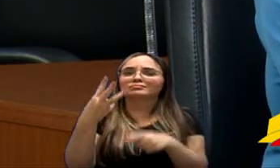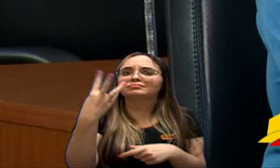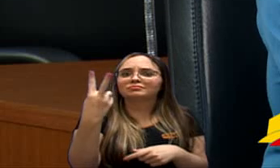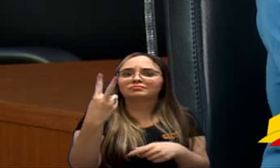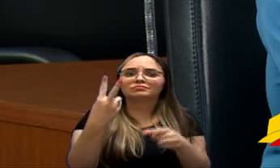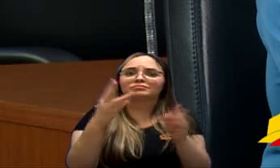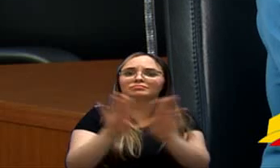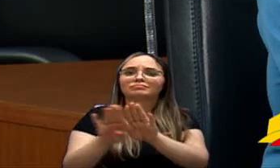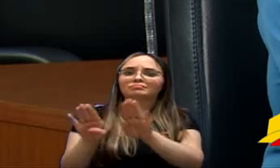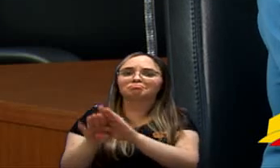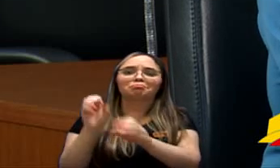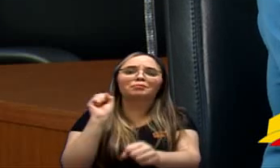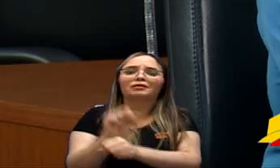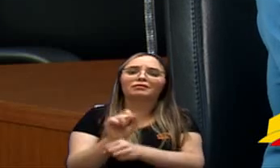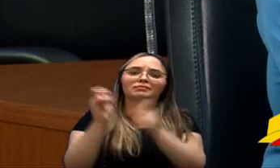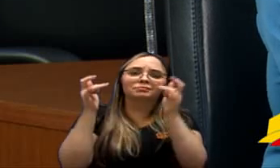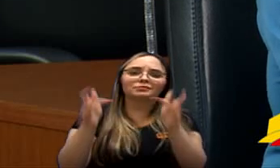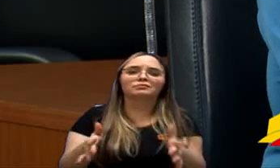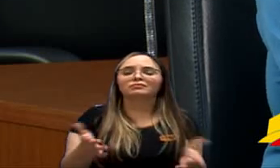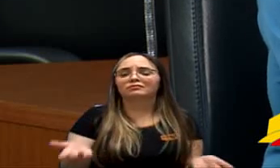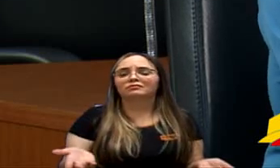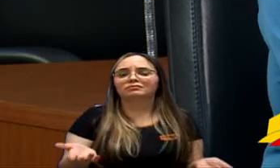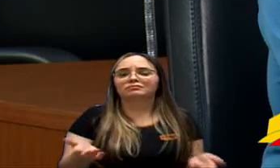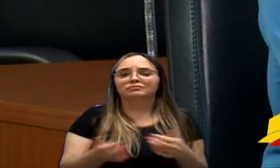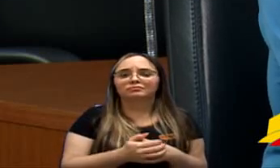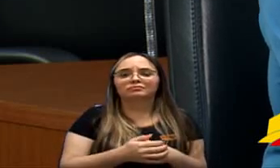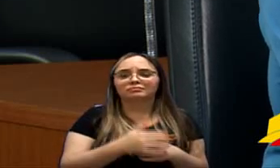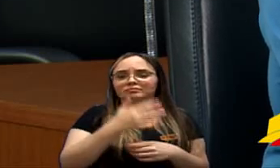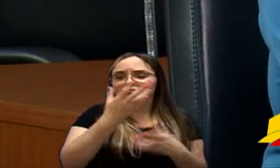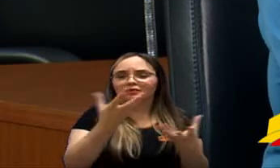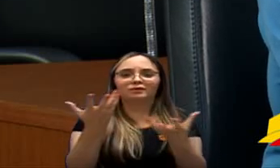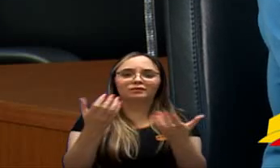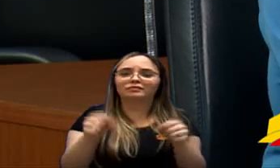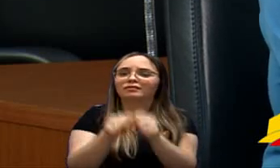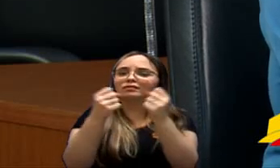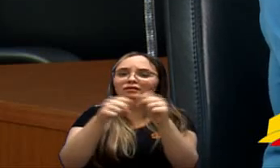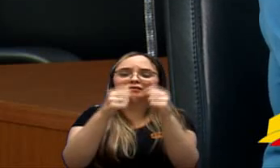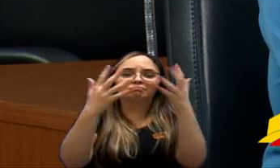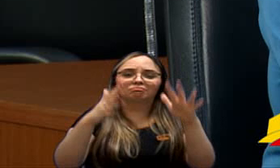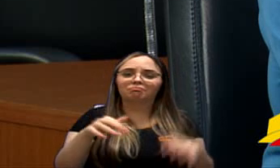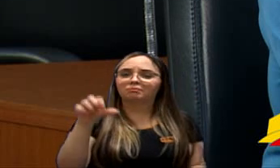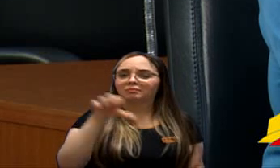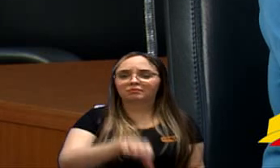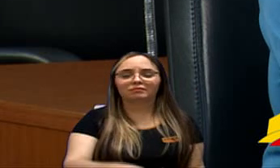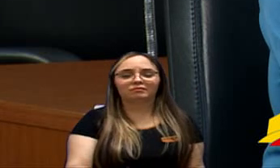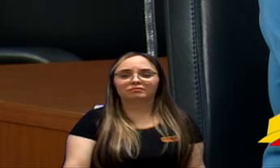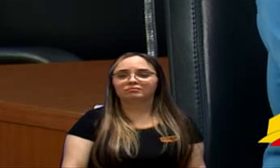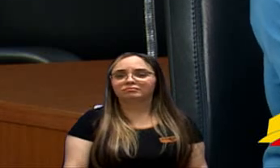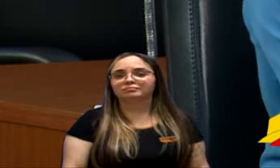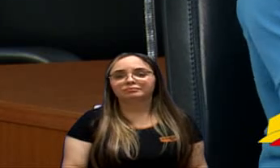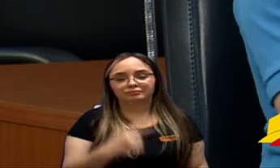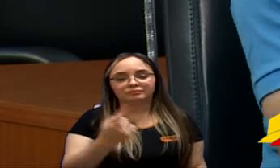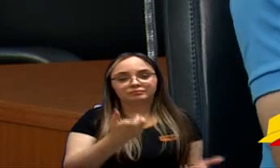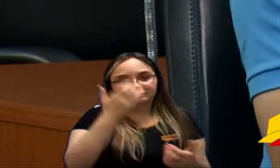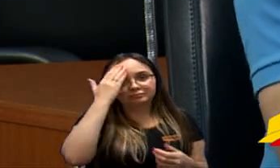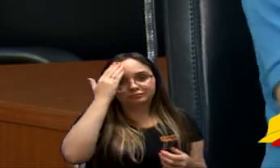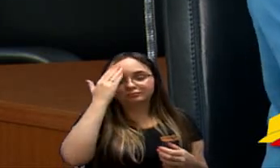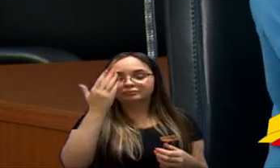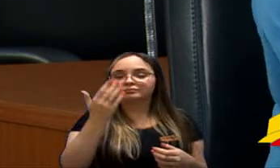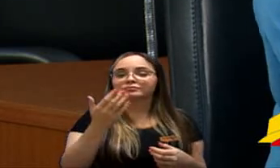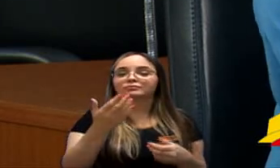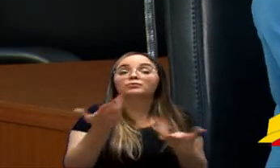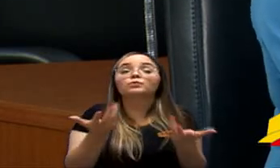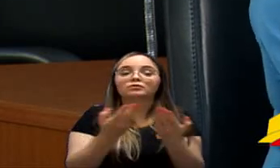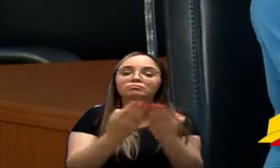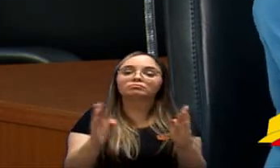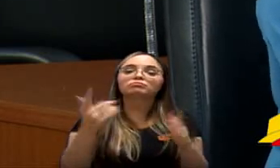e, do jeito que está, cada dia mais se deteriorizando. Tá? Então, gostaria de ter essa informação com o senhor. E